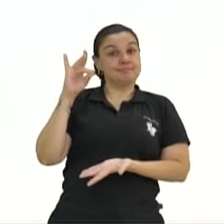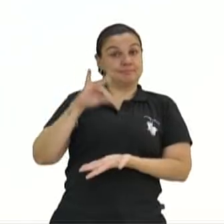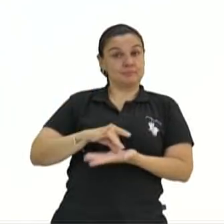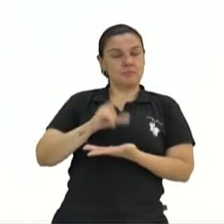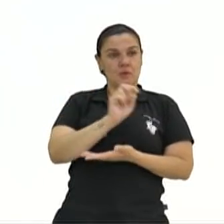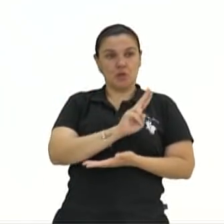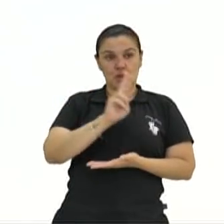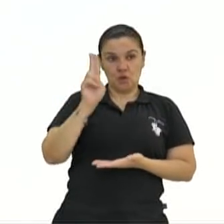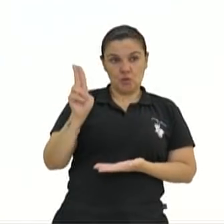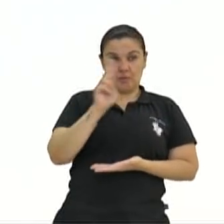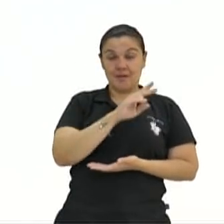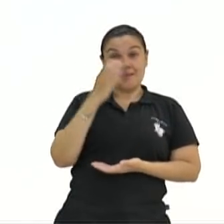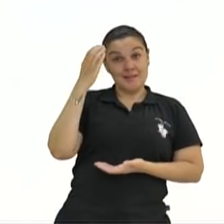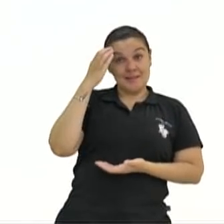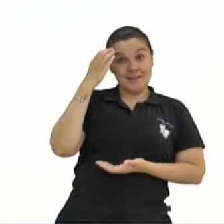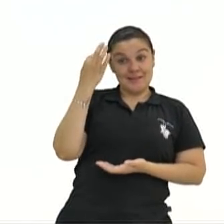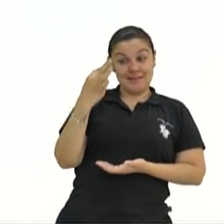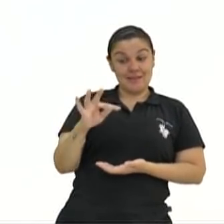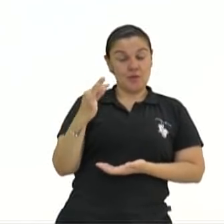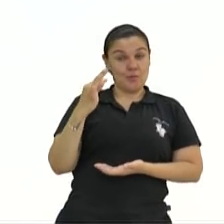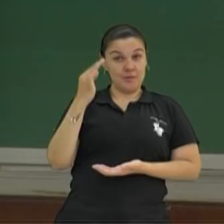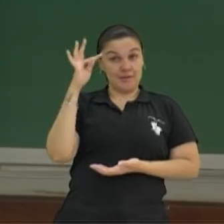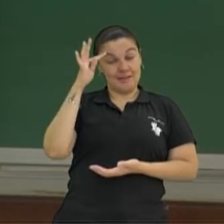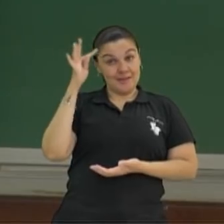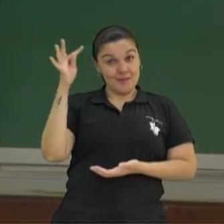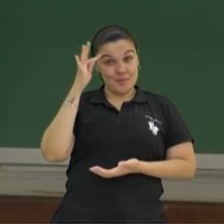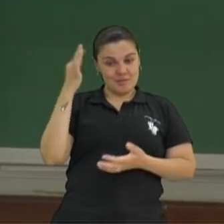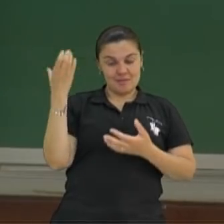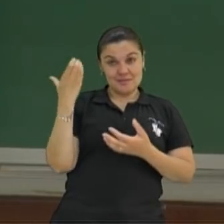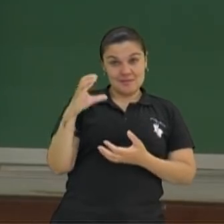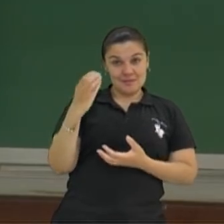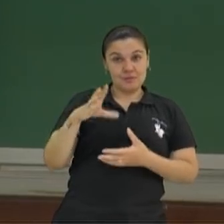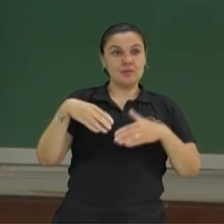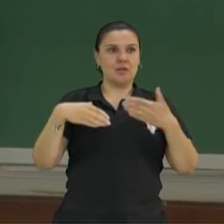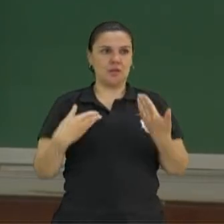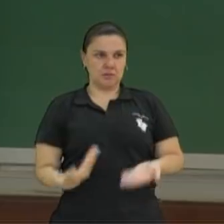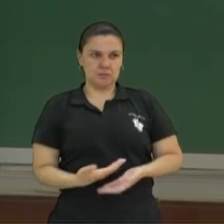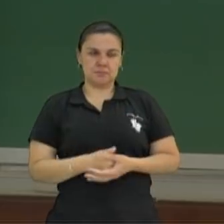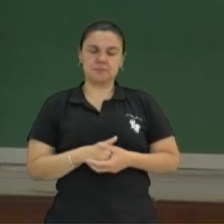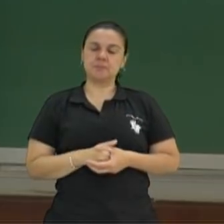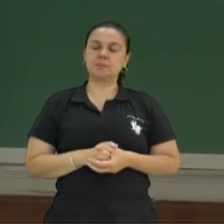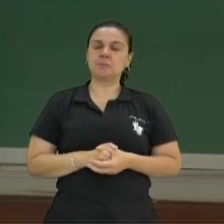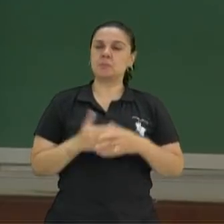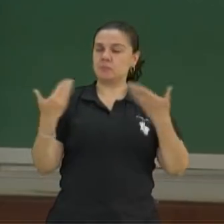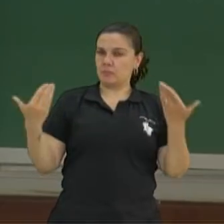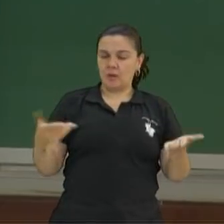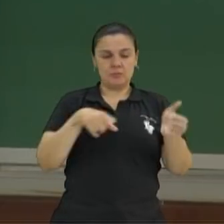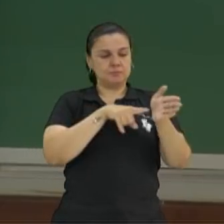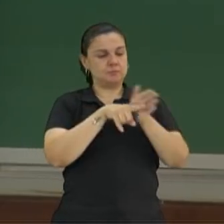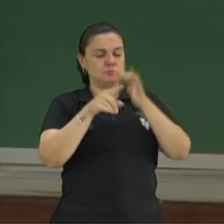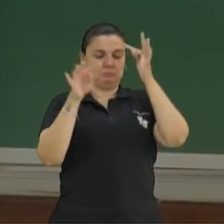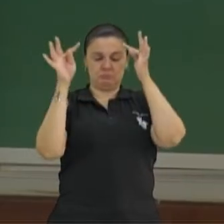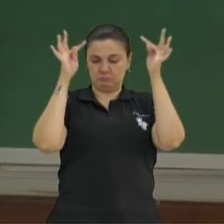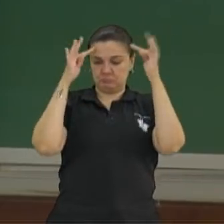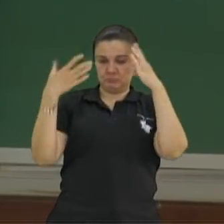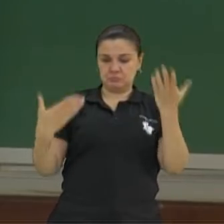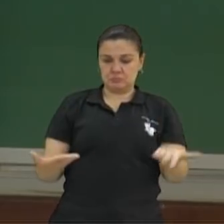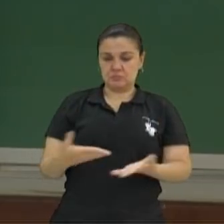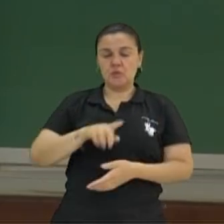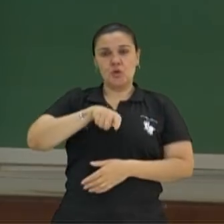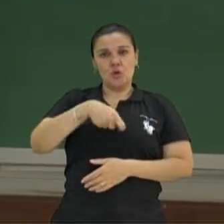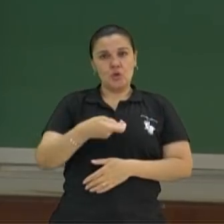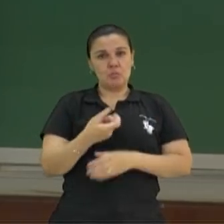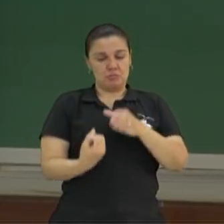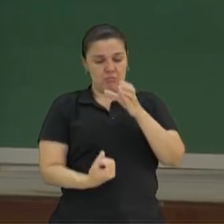ela é chamada de teoria científica. Quer dizer que quando alguma teoria, por exemplo, a teoria acerca